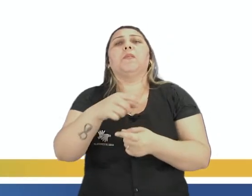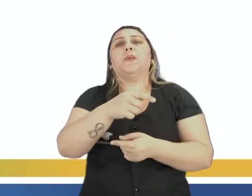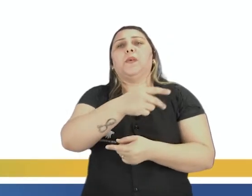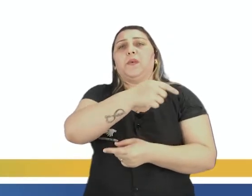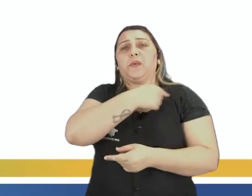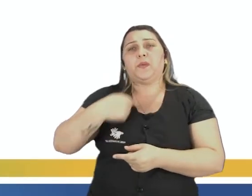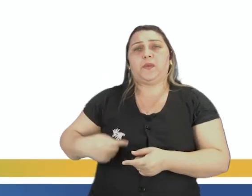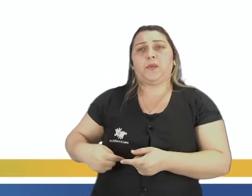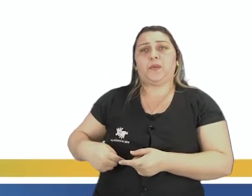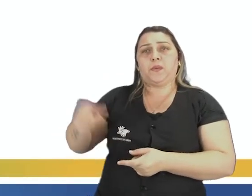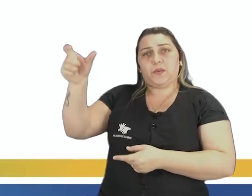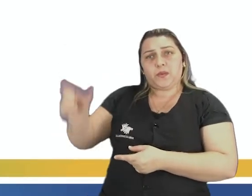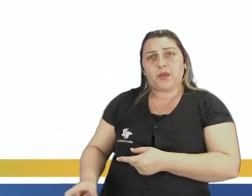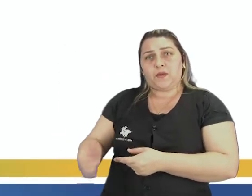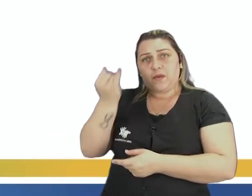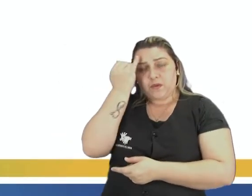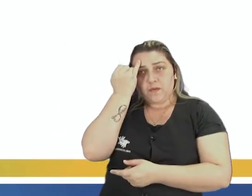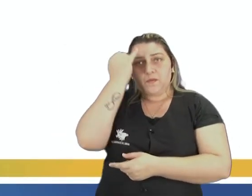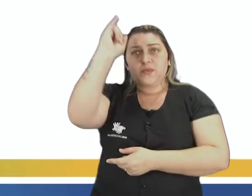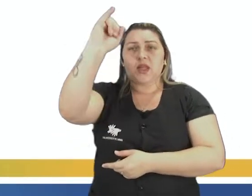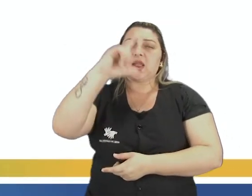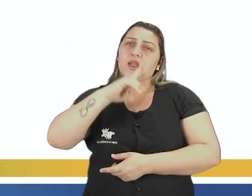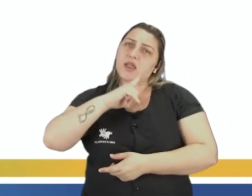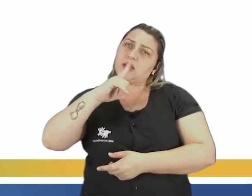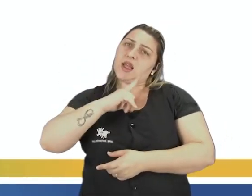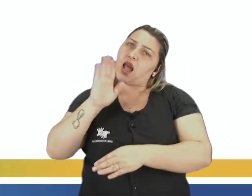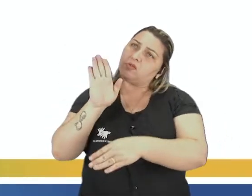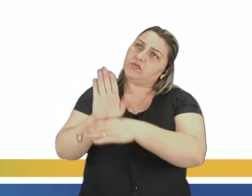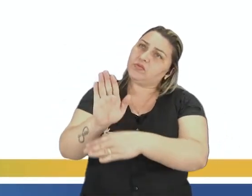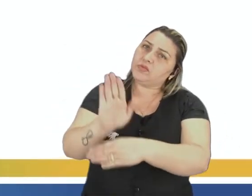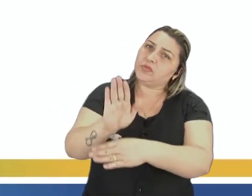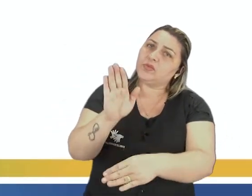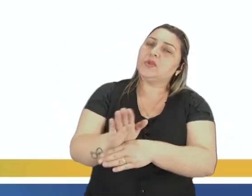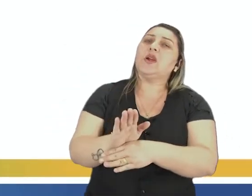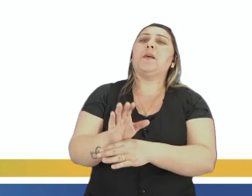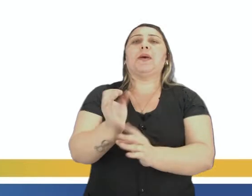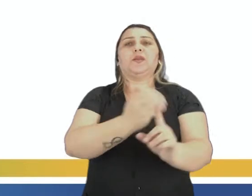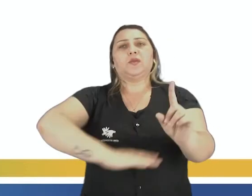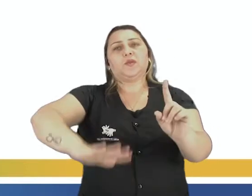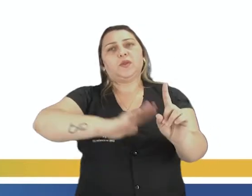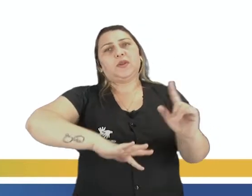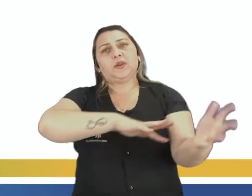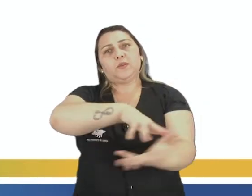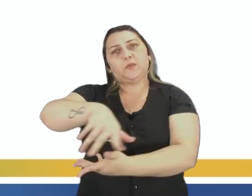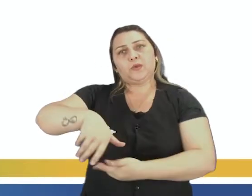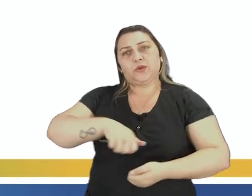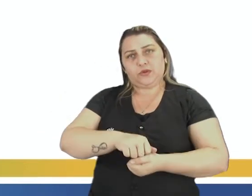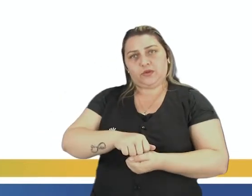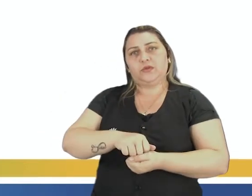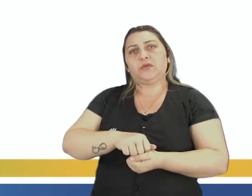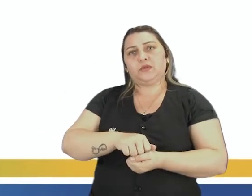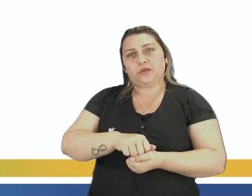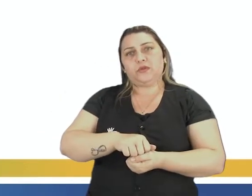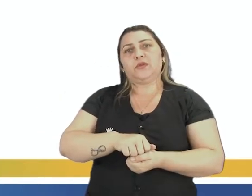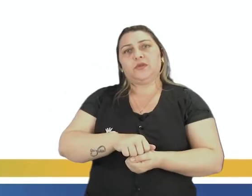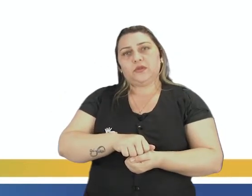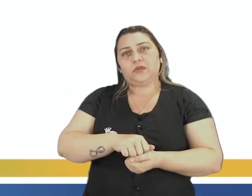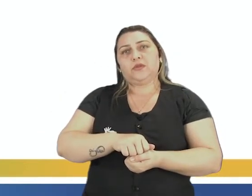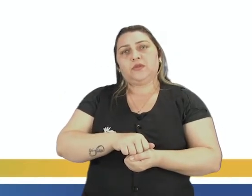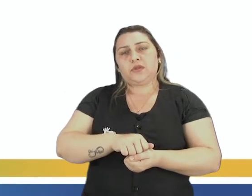os inventores. Eles têm grande contribuição para a sociedade mundial, né? Dentro